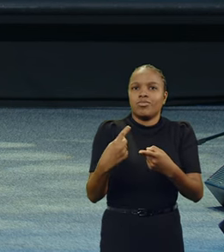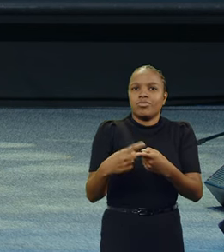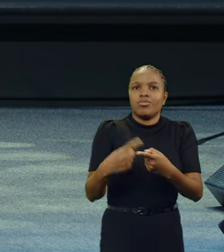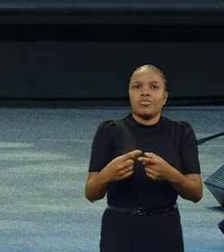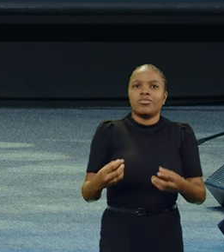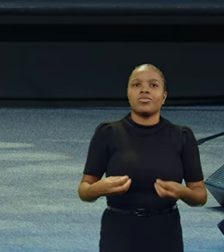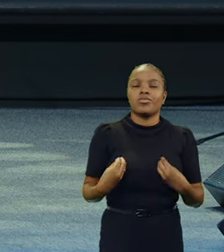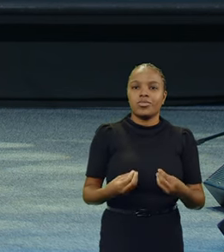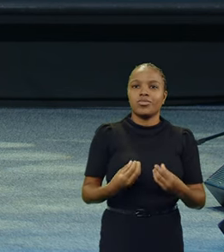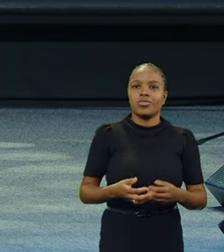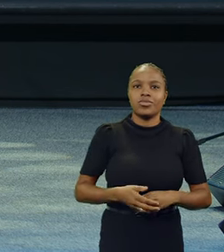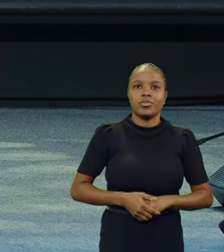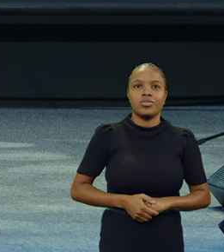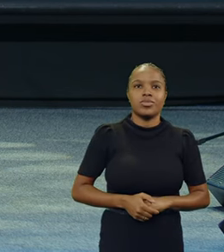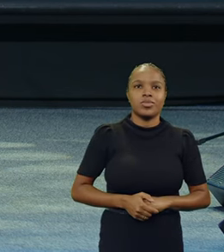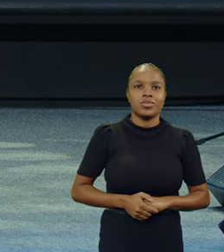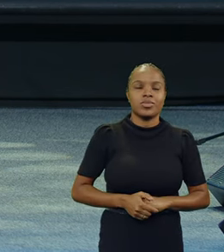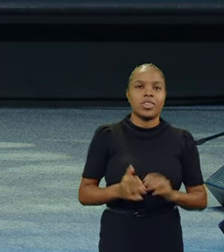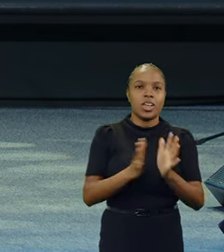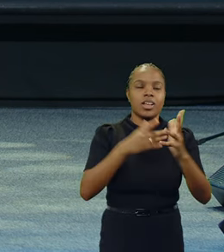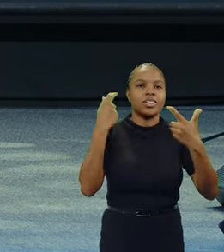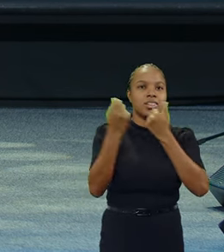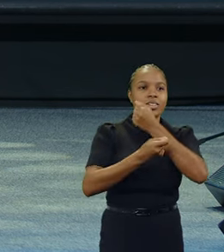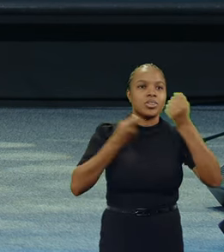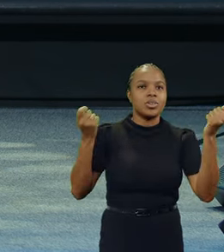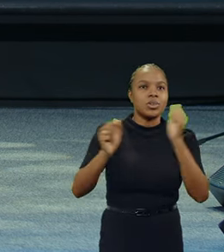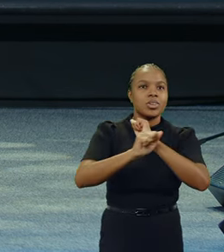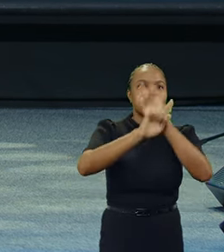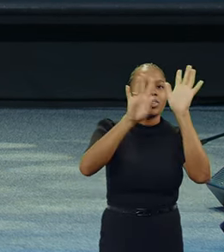hein? Aleluia, glória!